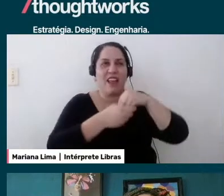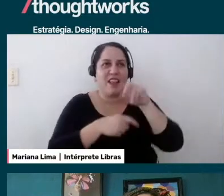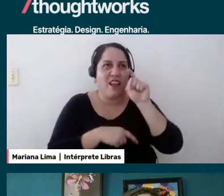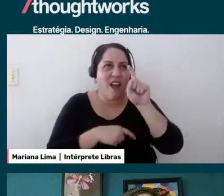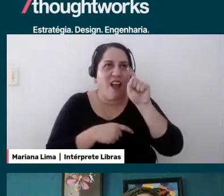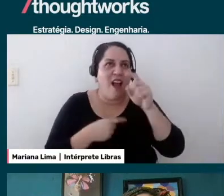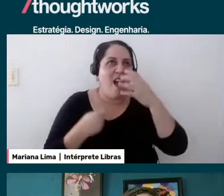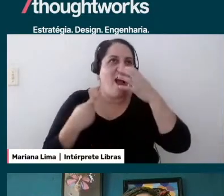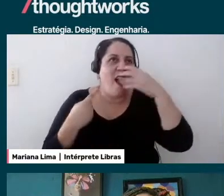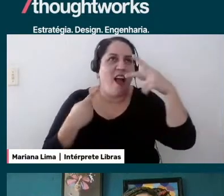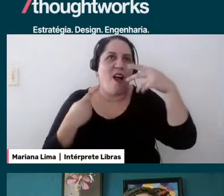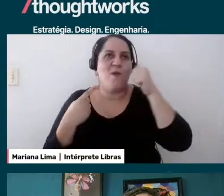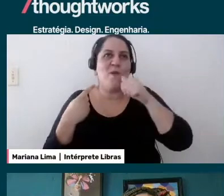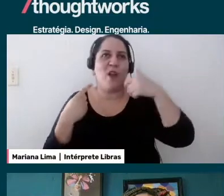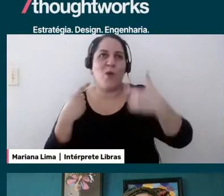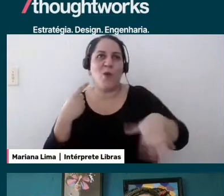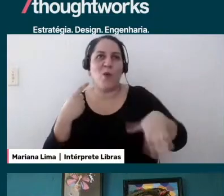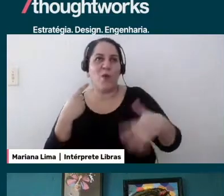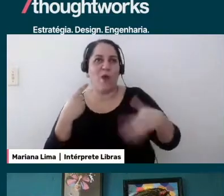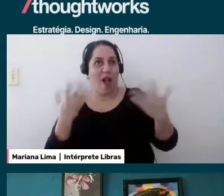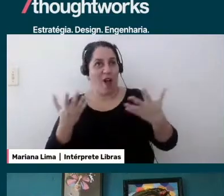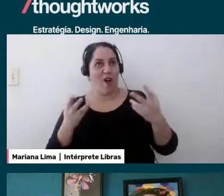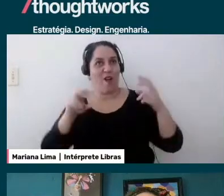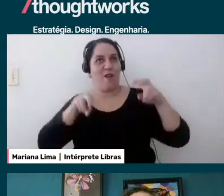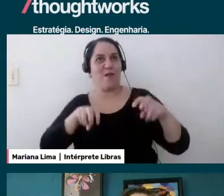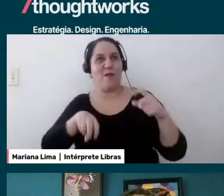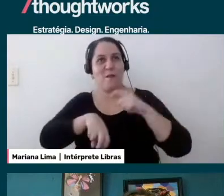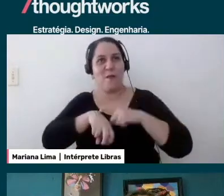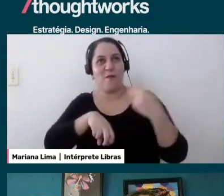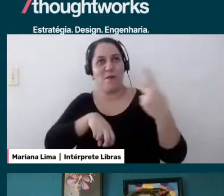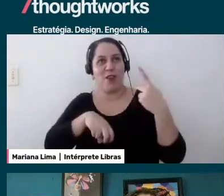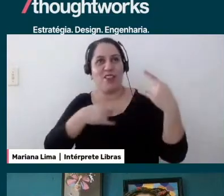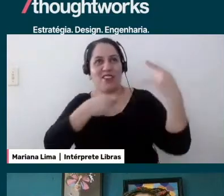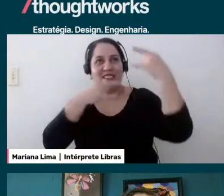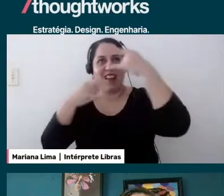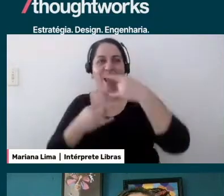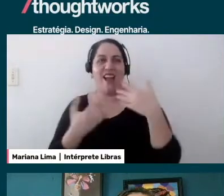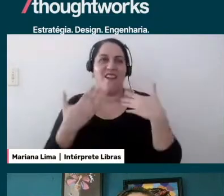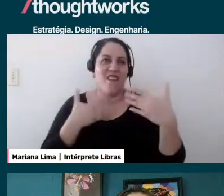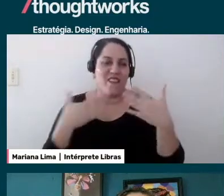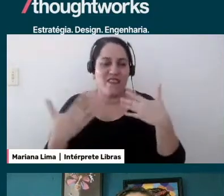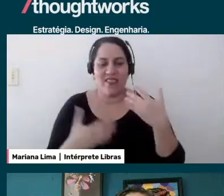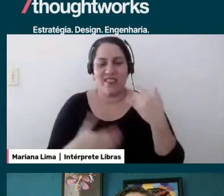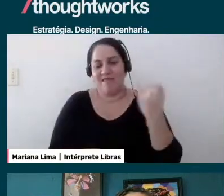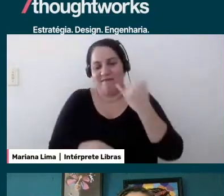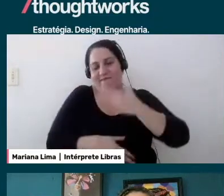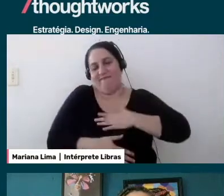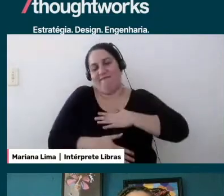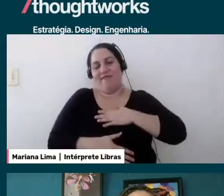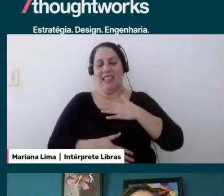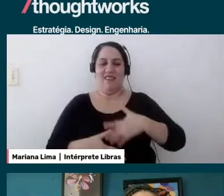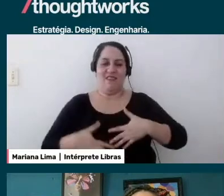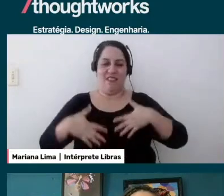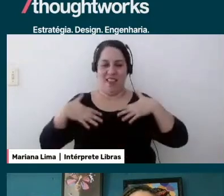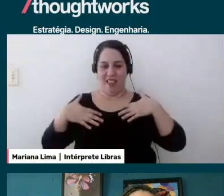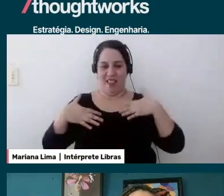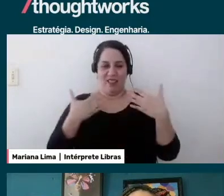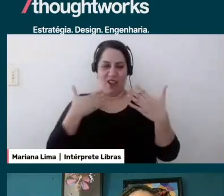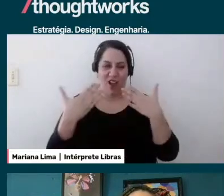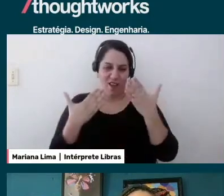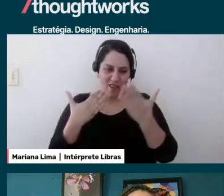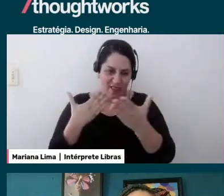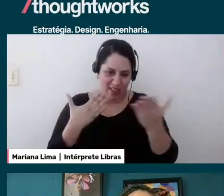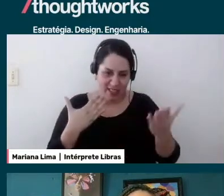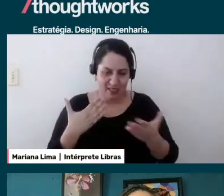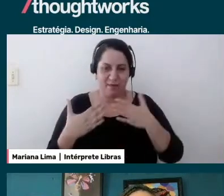E no outro dia você está aqui, gente, participando de um painel. Então, super honrado de poder dividir esse espaço aqui com vocês. Começando